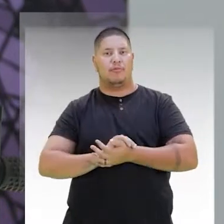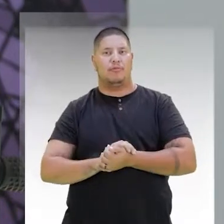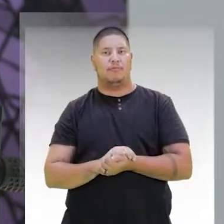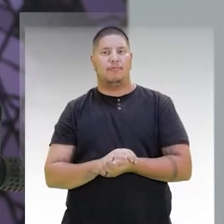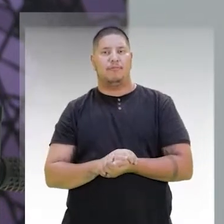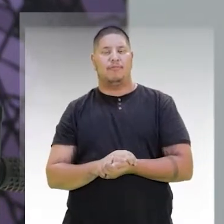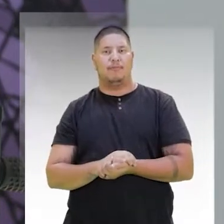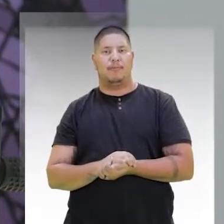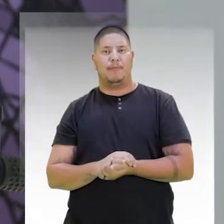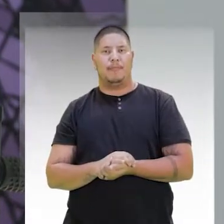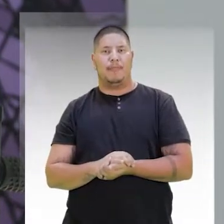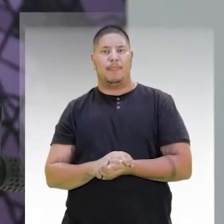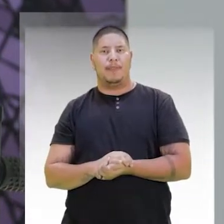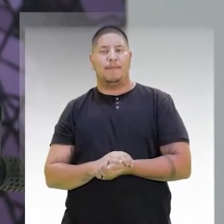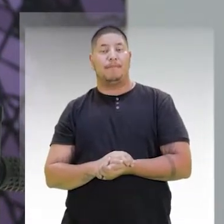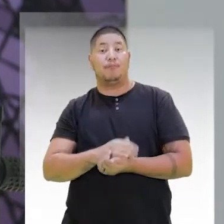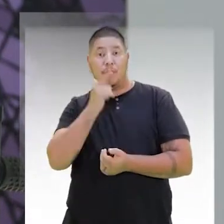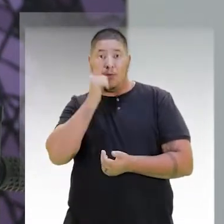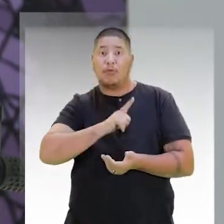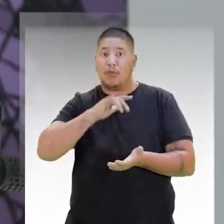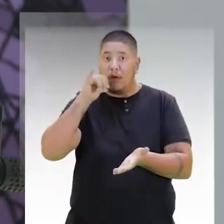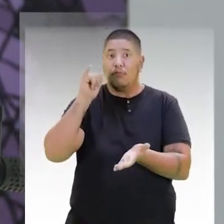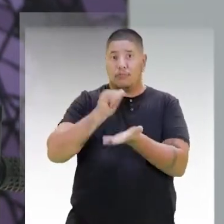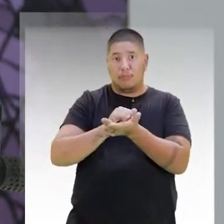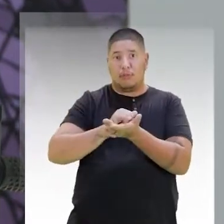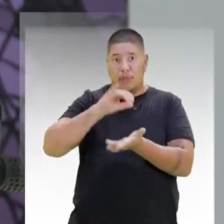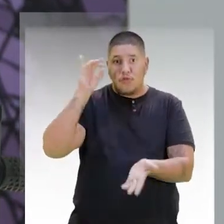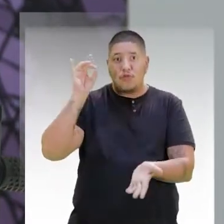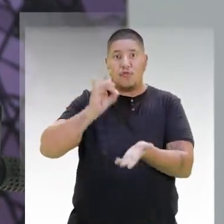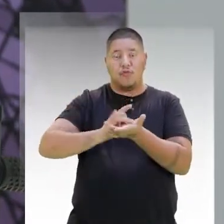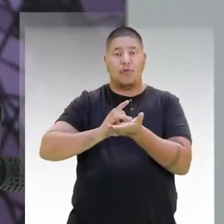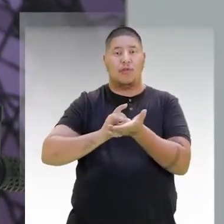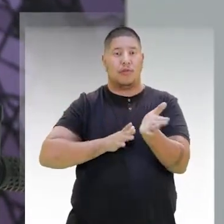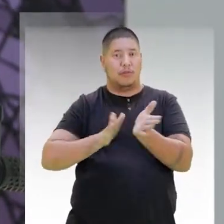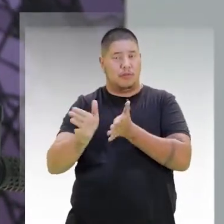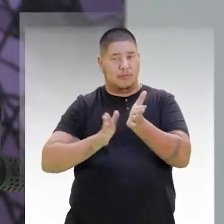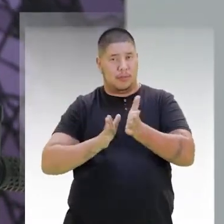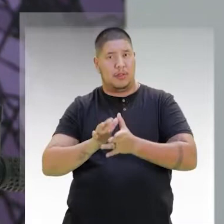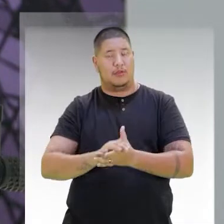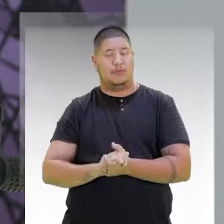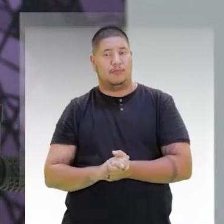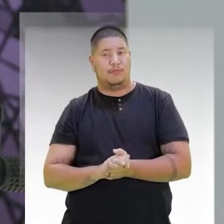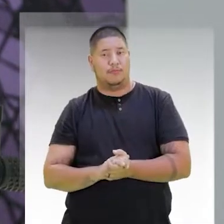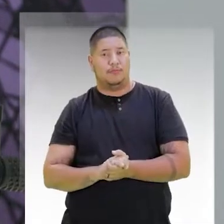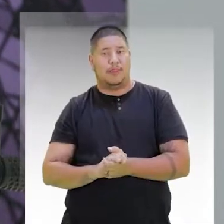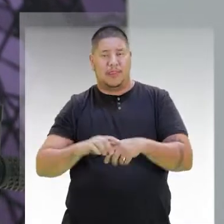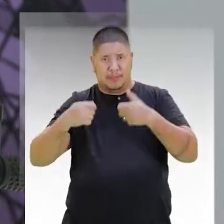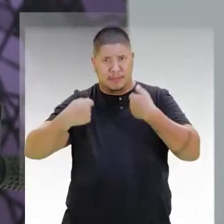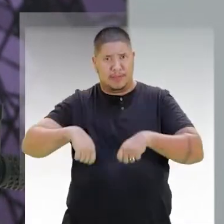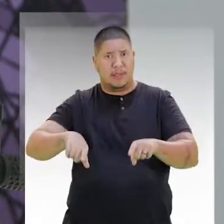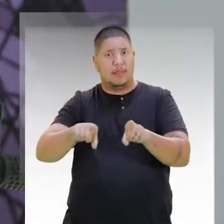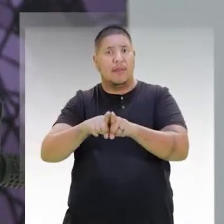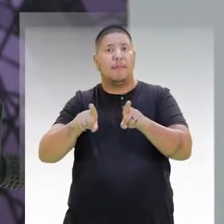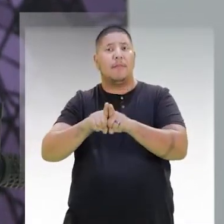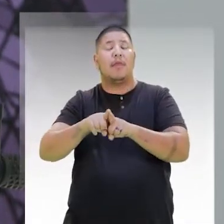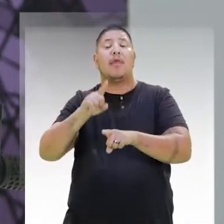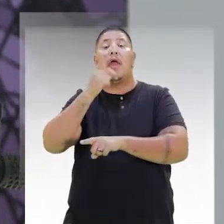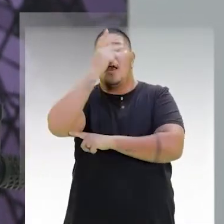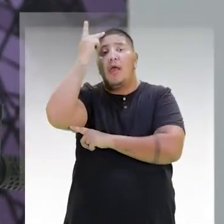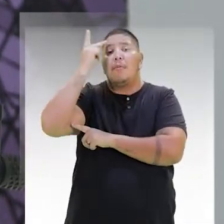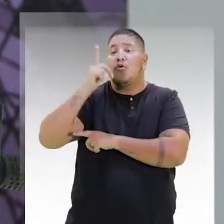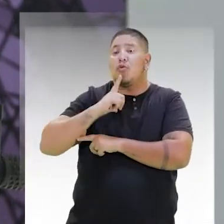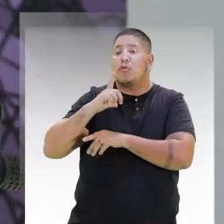de uma política de implementação da acessibilidade na sua íntegra. É necessário também que as pessoas